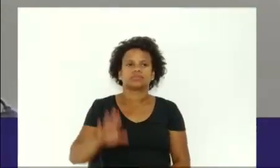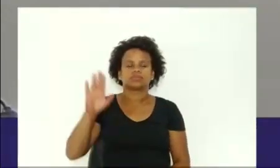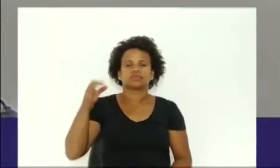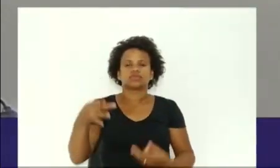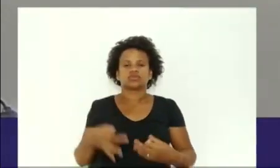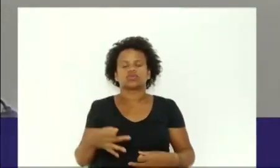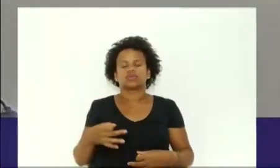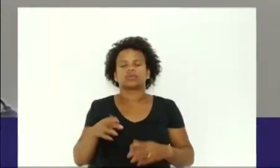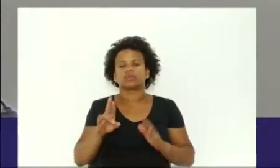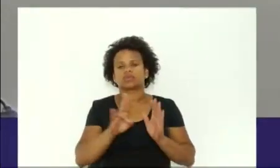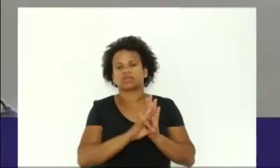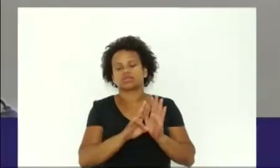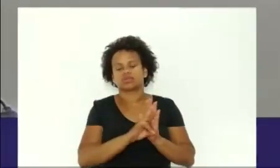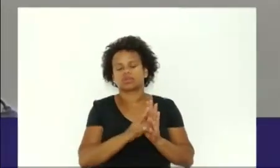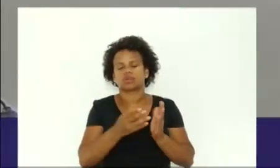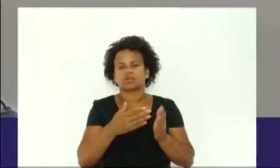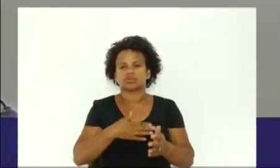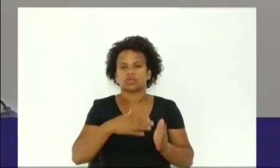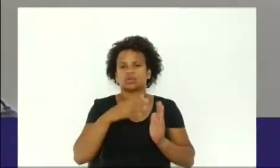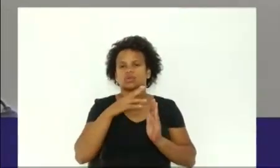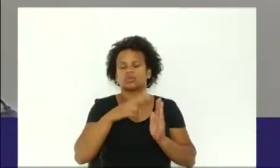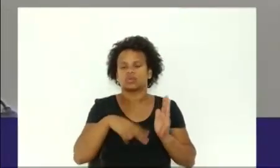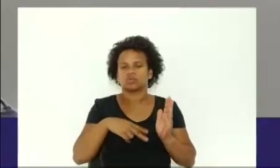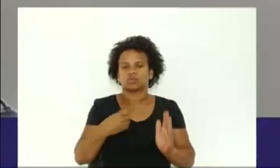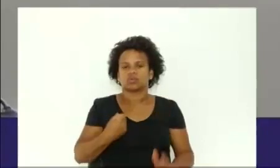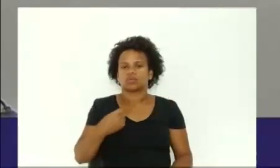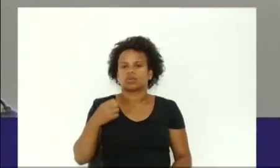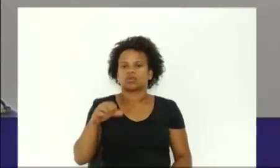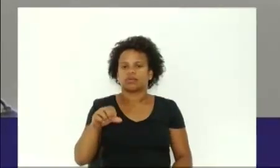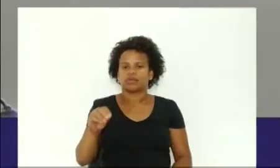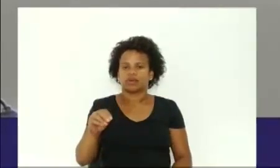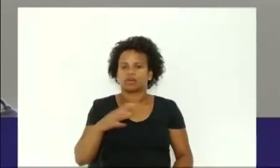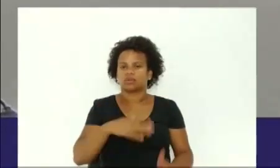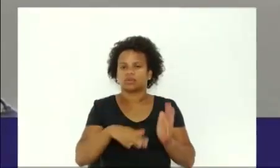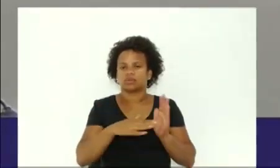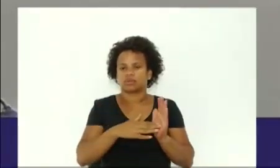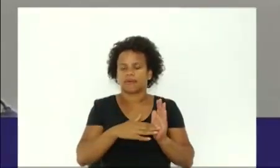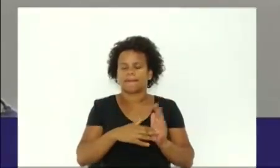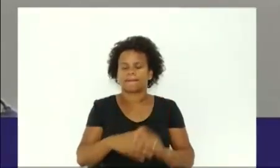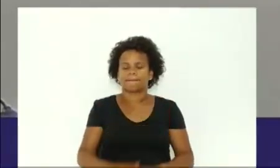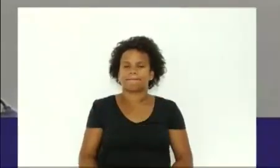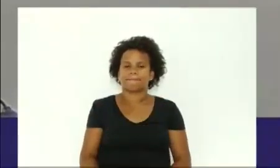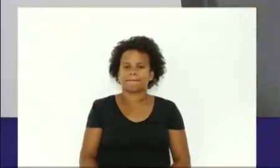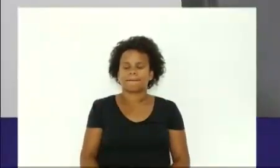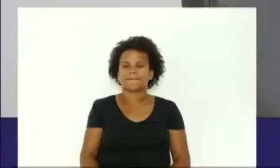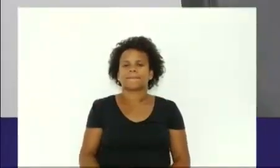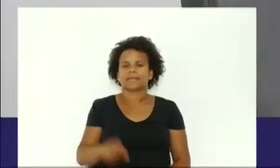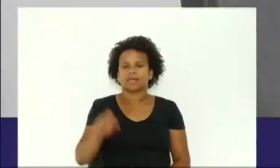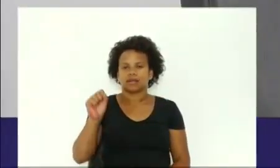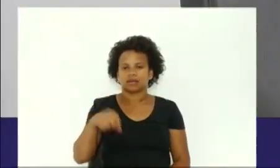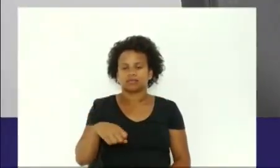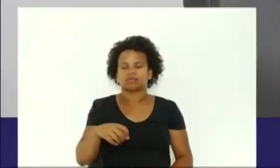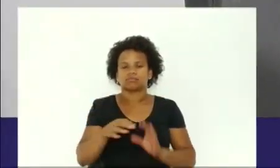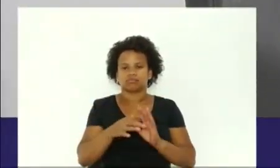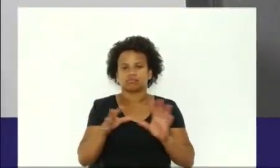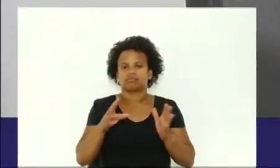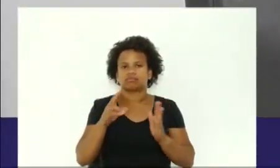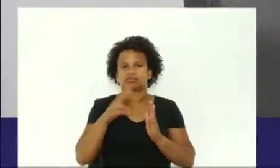for regimental, gostaria que o número 90 fosse lido na íntegra. Regimental será lida.